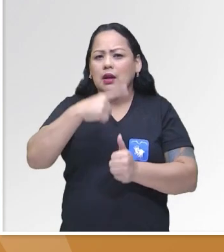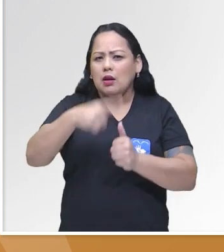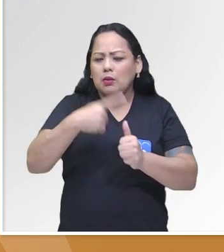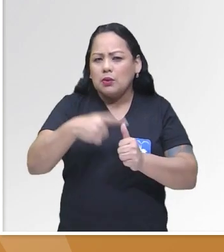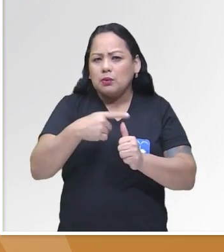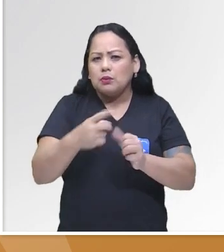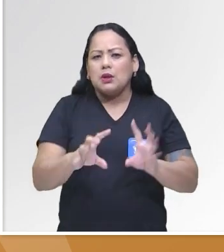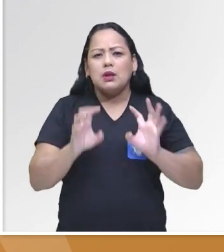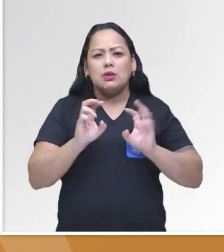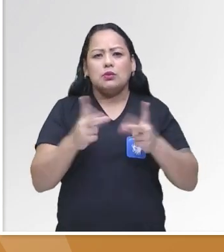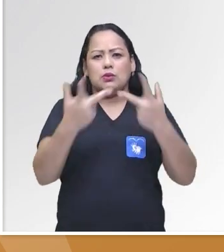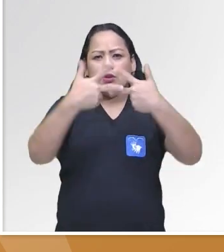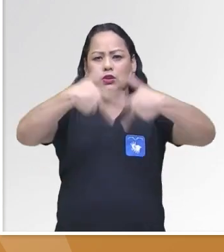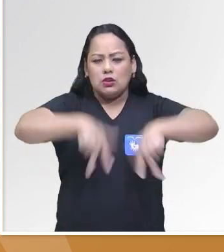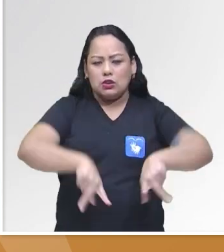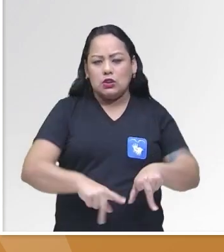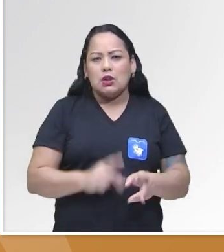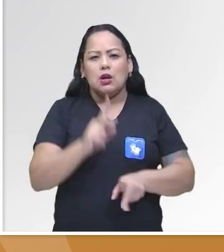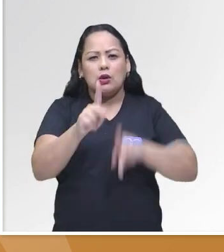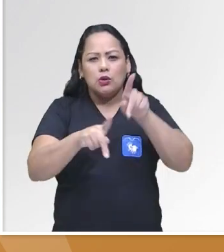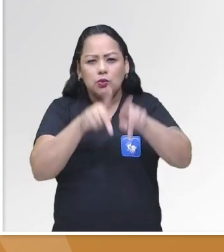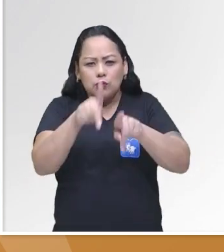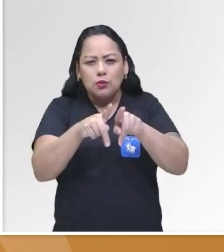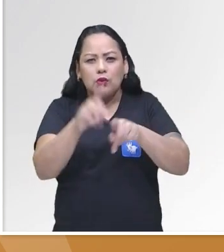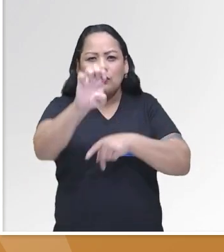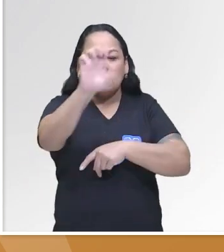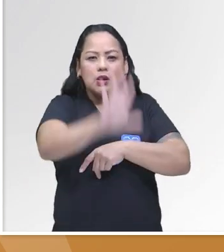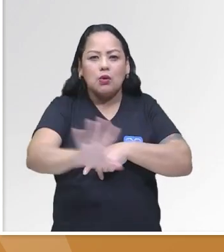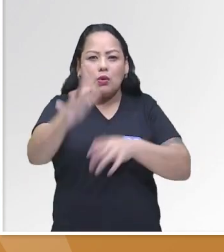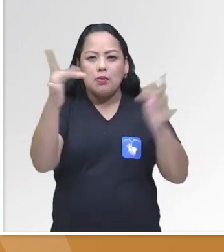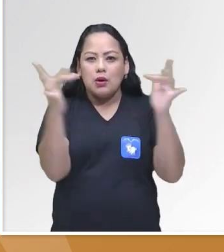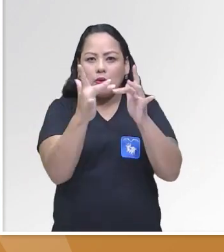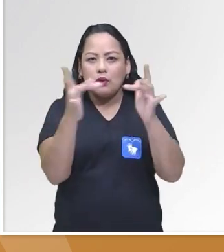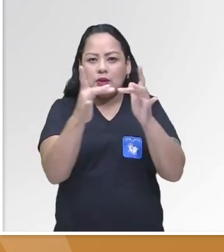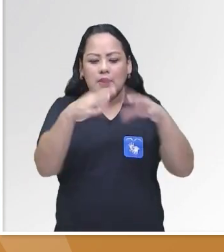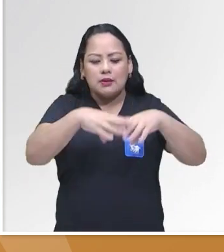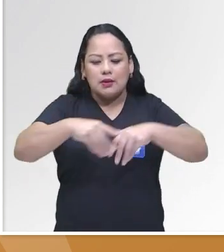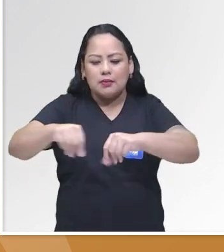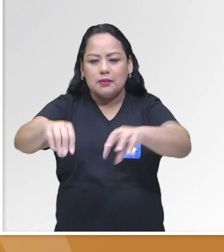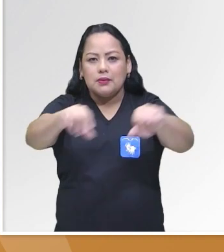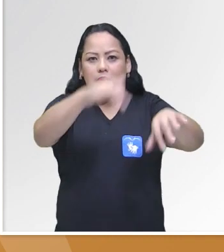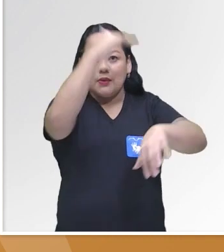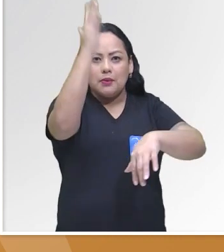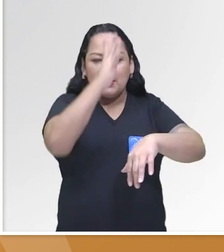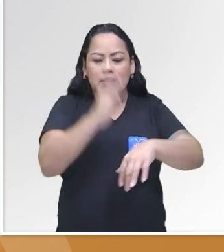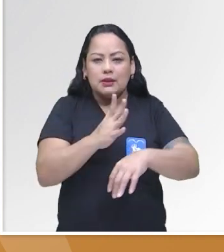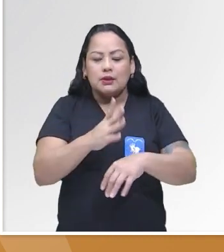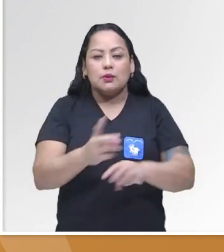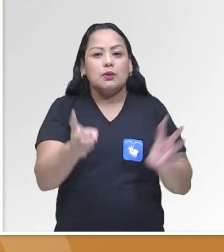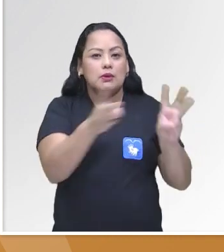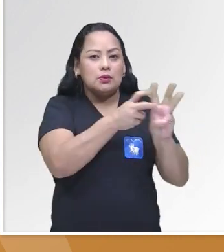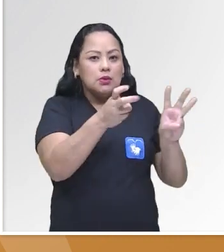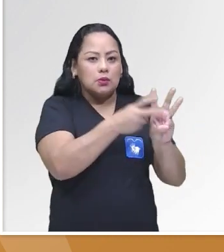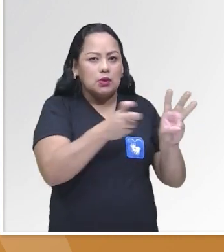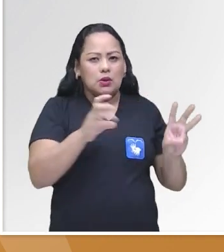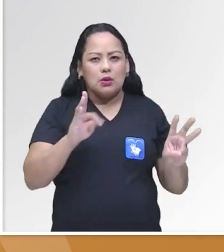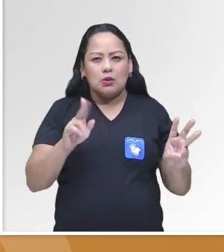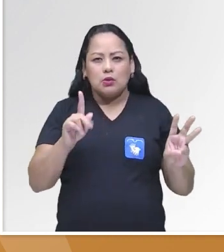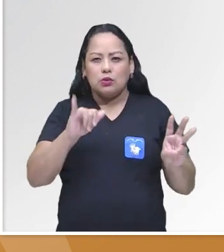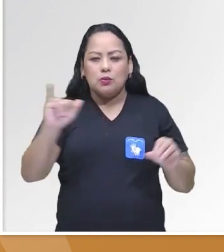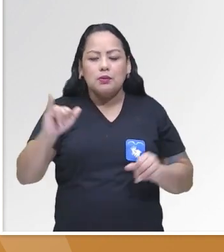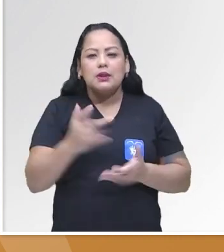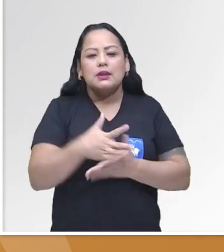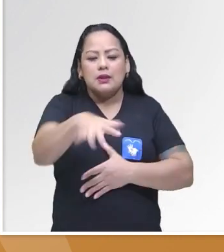etnias com quais os colonizadores europeus tiveram contato lá no litoral brasileiro. Os Tupi-Guarani é uma etnia de grande maioria